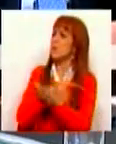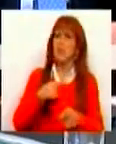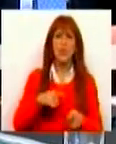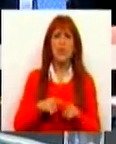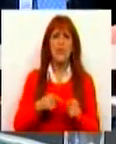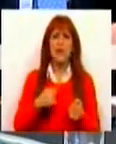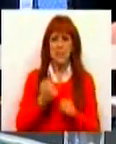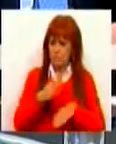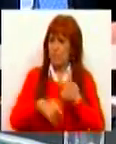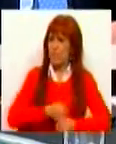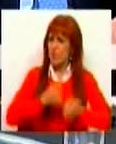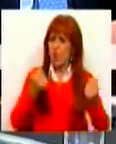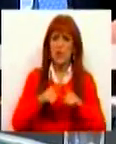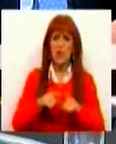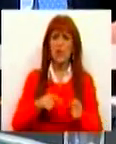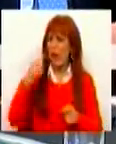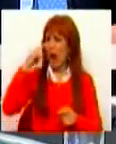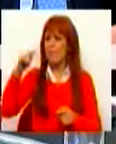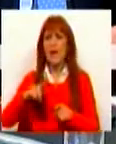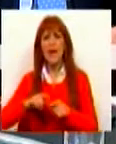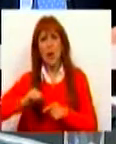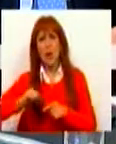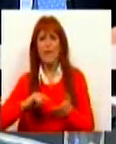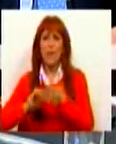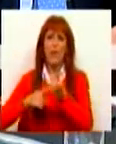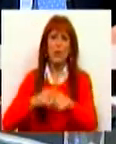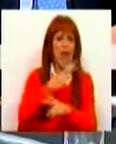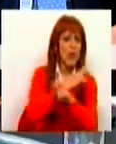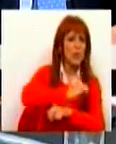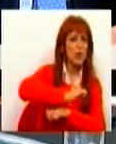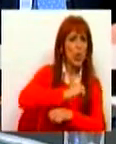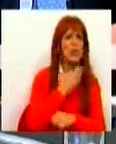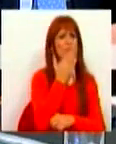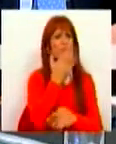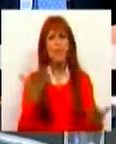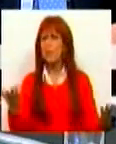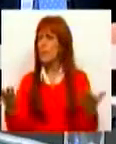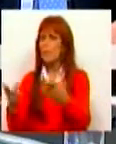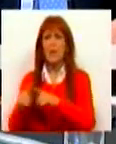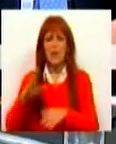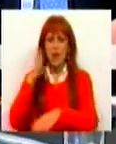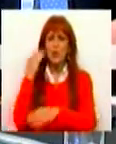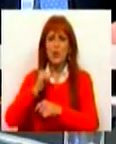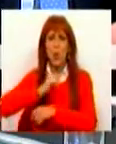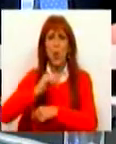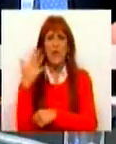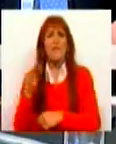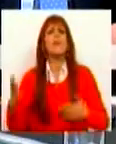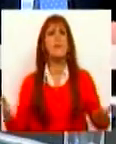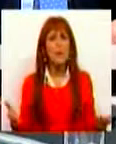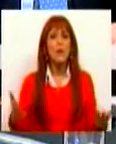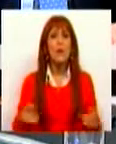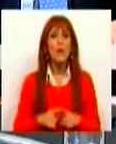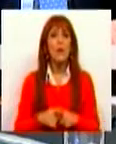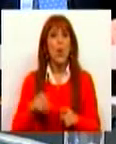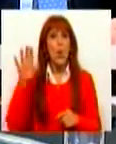fossem mais eficazes dos que a Alemanha usa contra a Bélgica, a Áustria contra a República Checa, da Suíça contra a França?